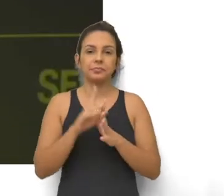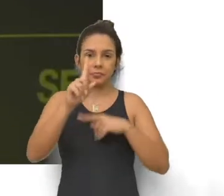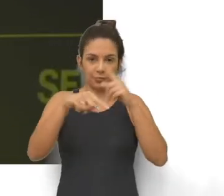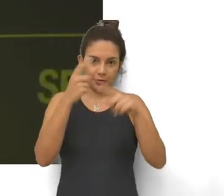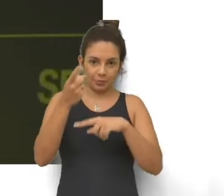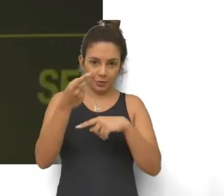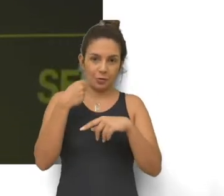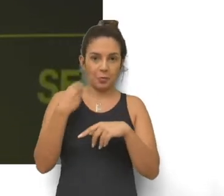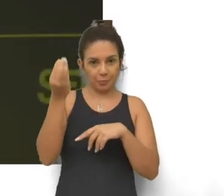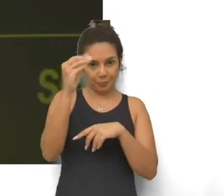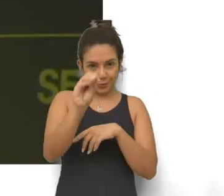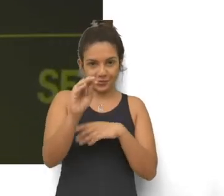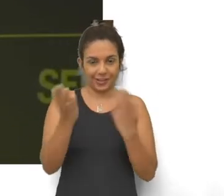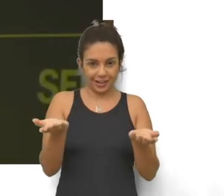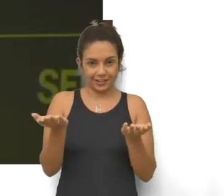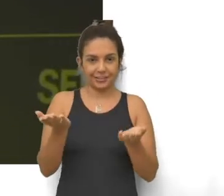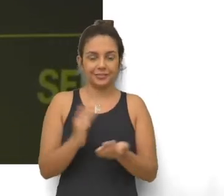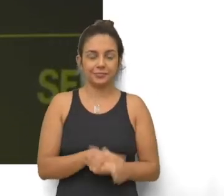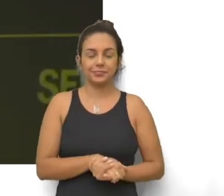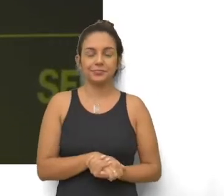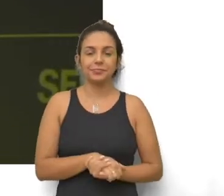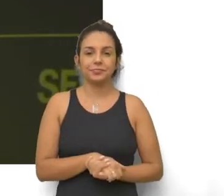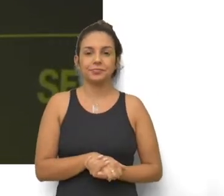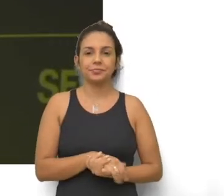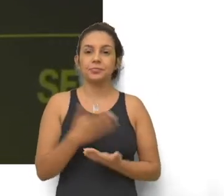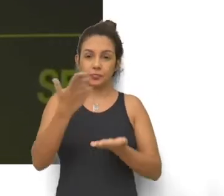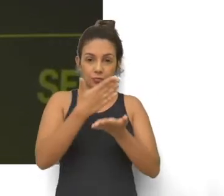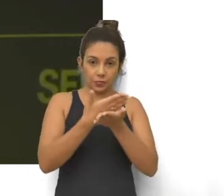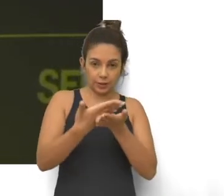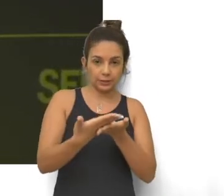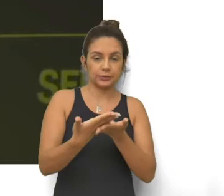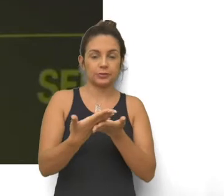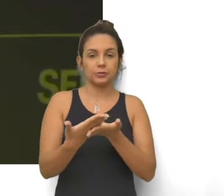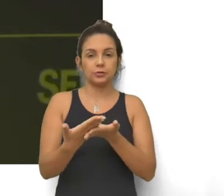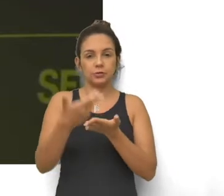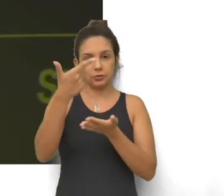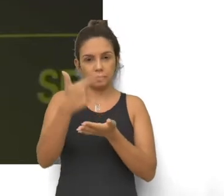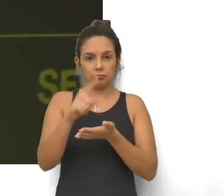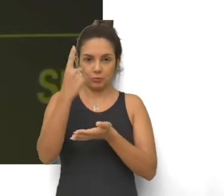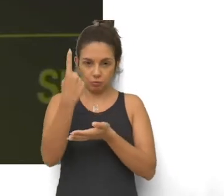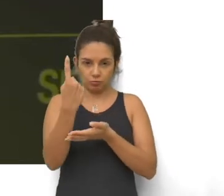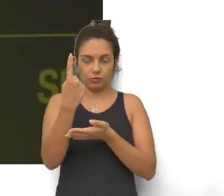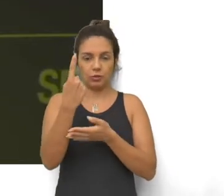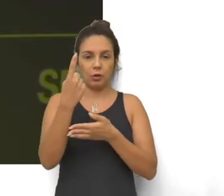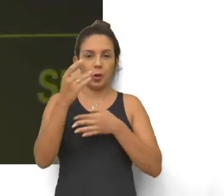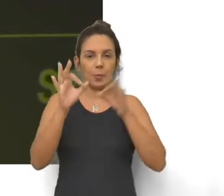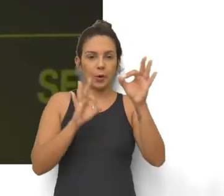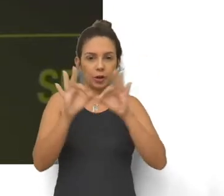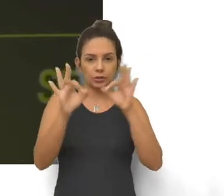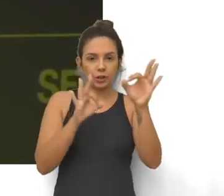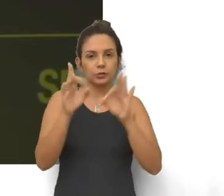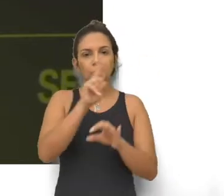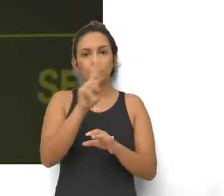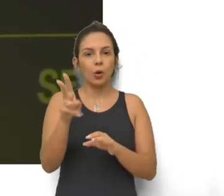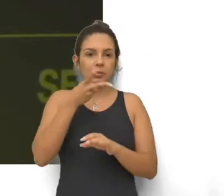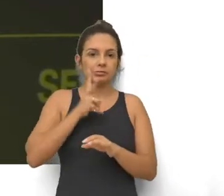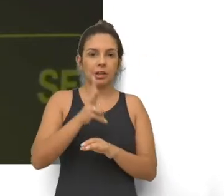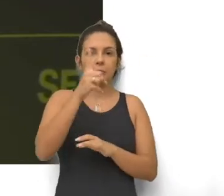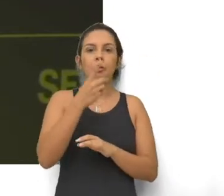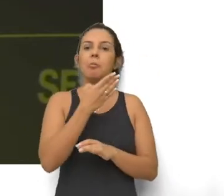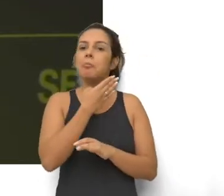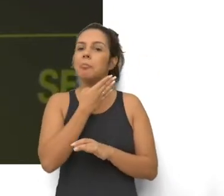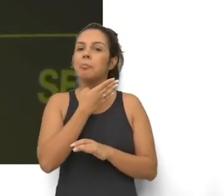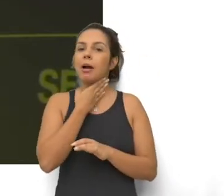que ele deixar de estar aqui ao vivo. Vamos dar início a mais uma edição do projeto Sempre um